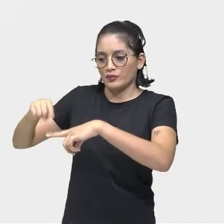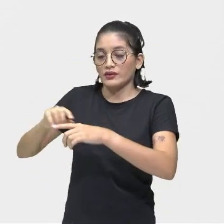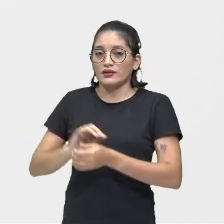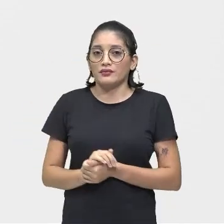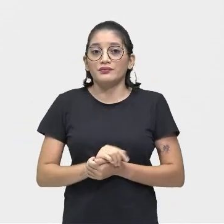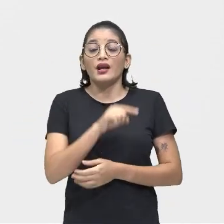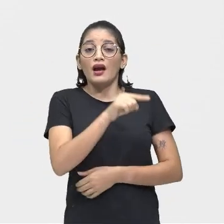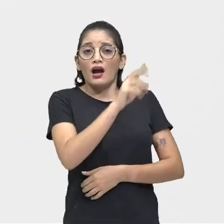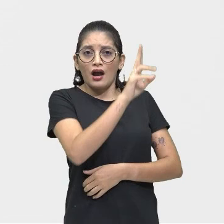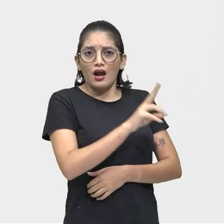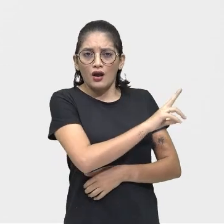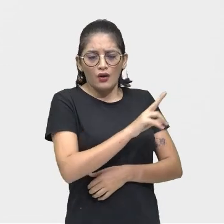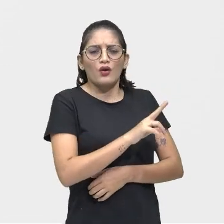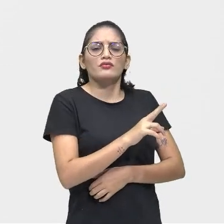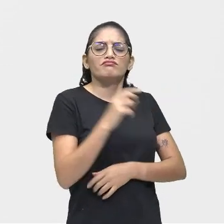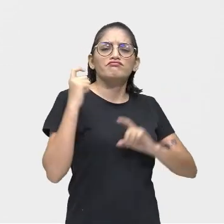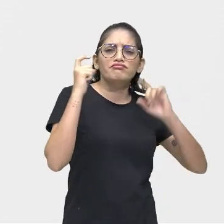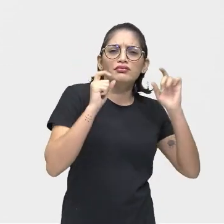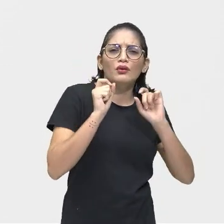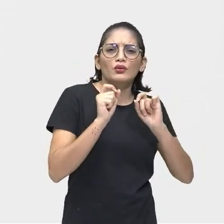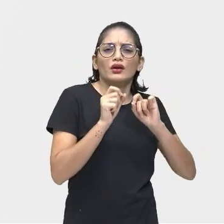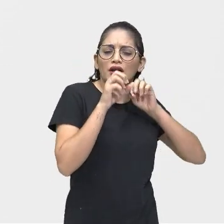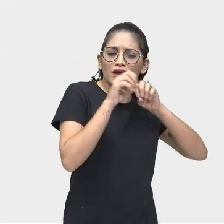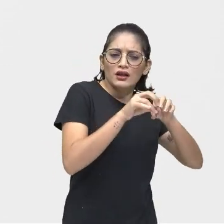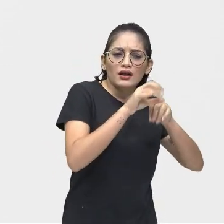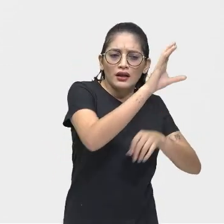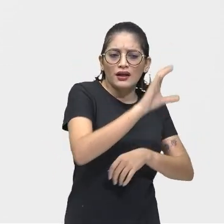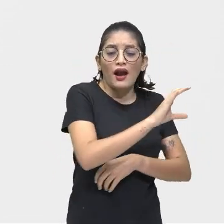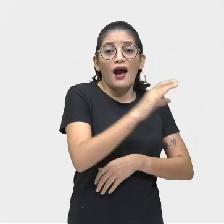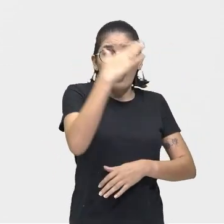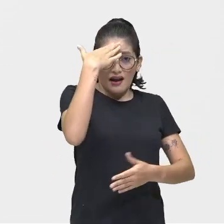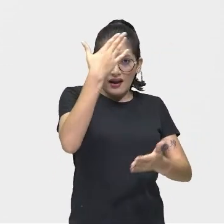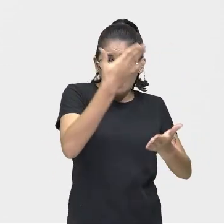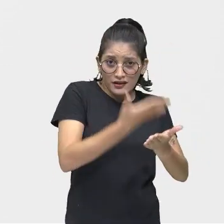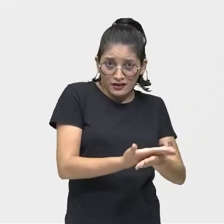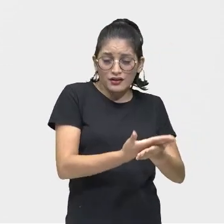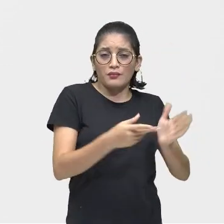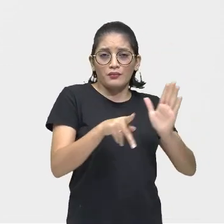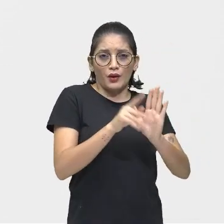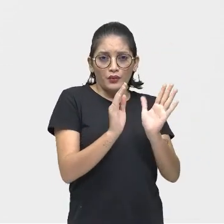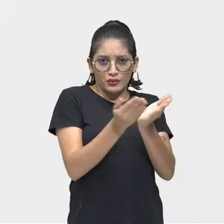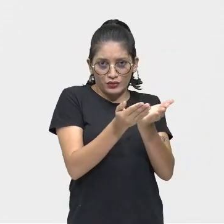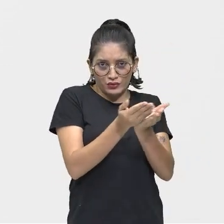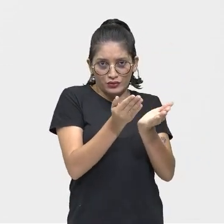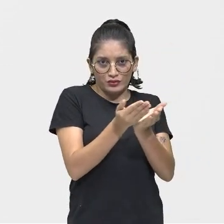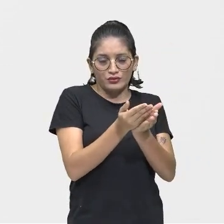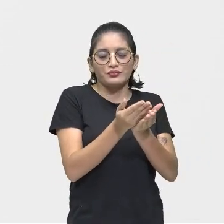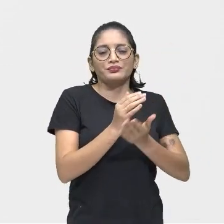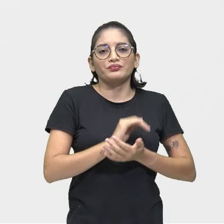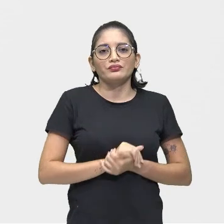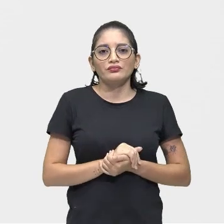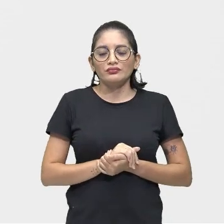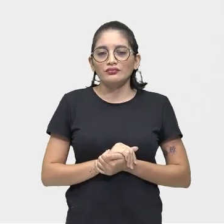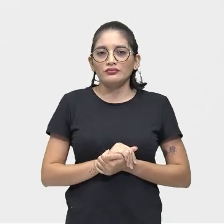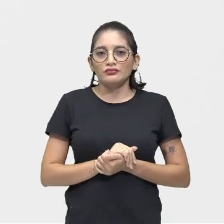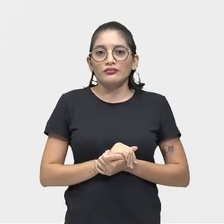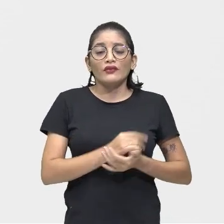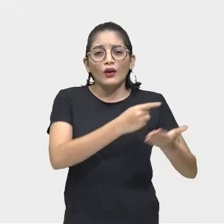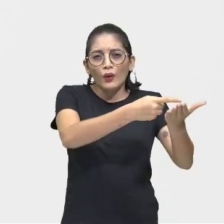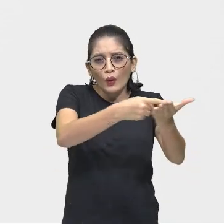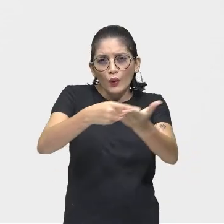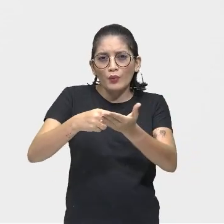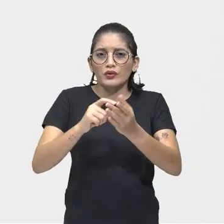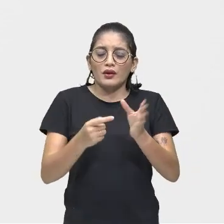empenhados em catequizar os indígenas, convertendo-os ao cristianismo, compromisso da congregação em ampliar a